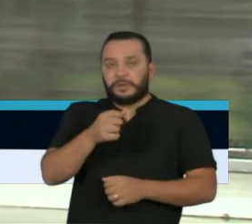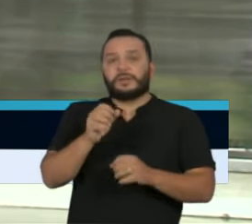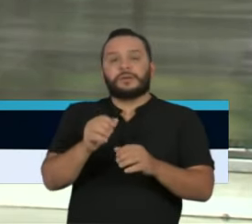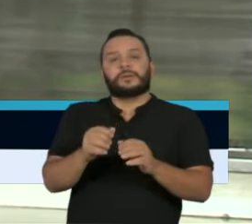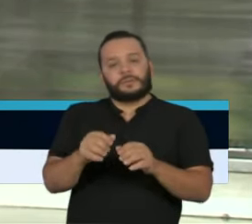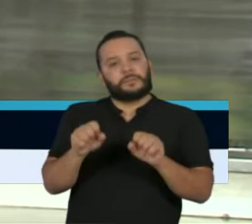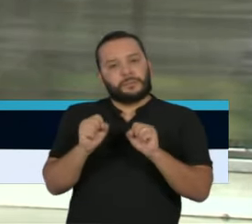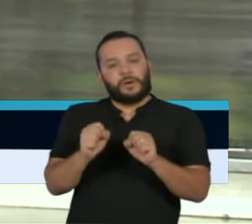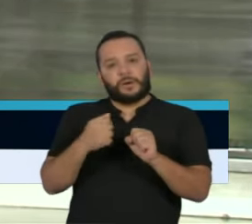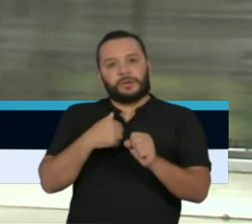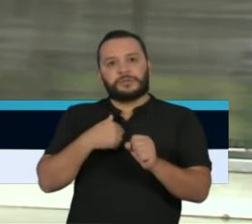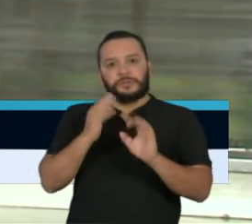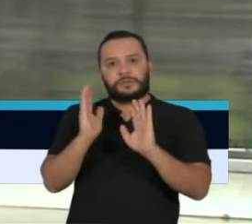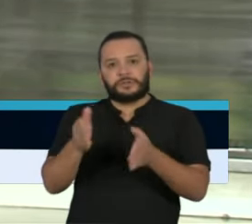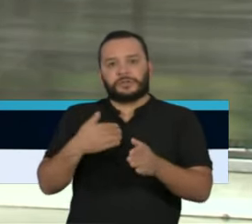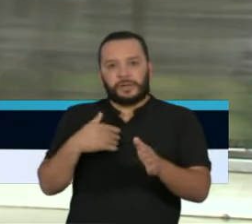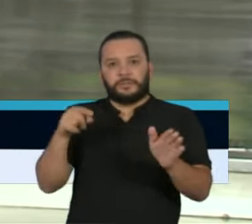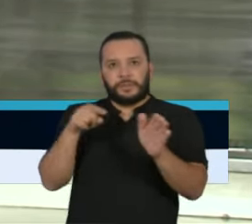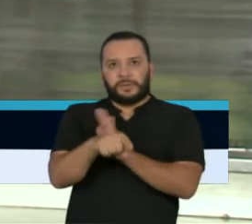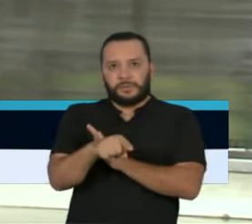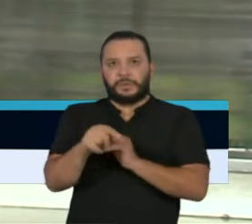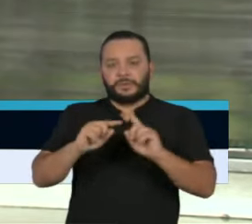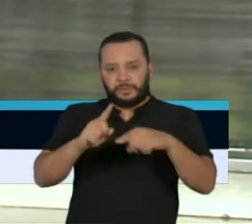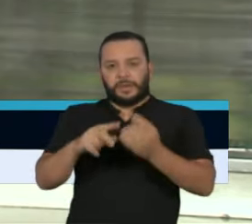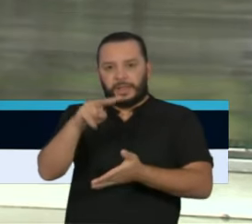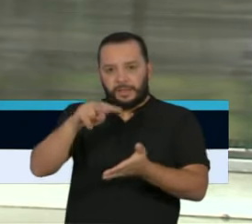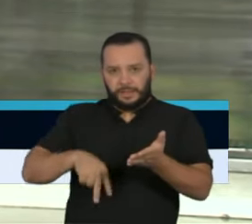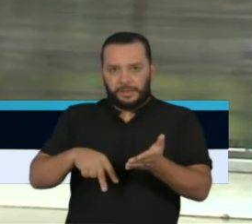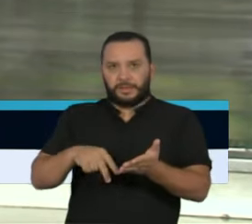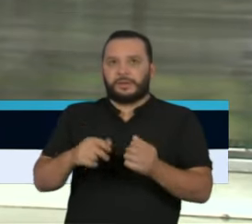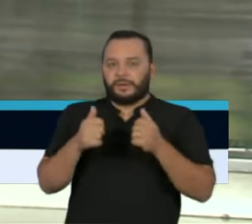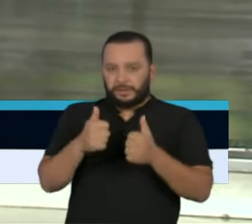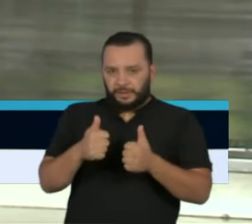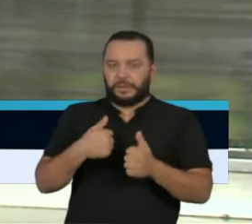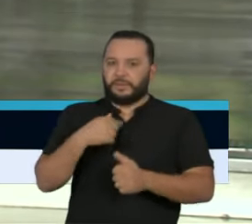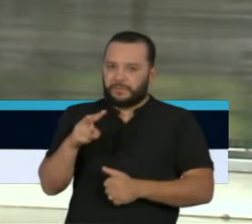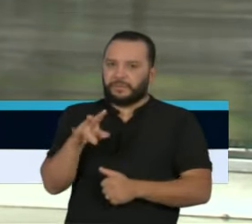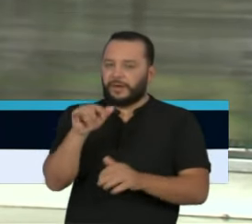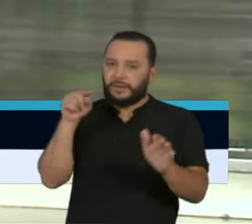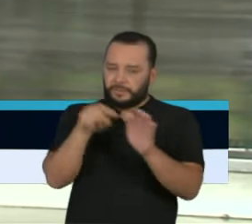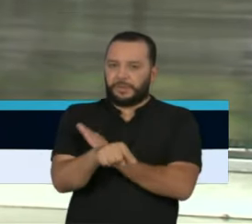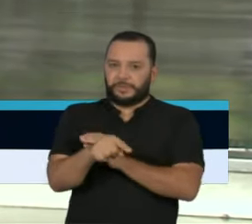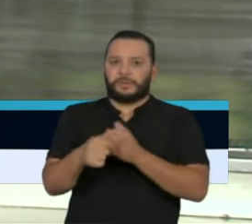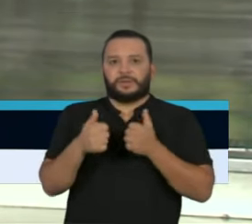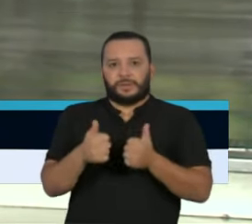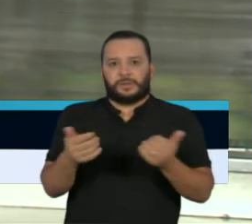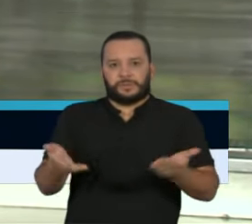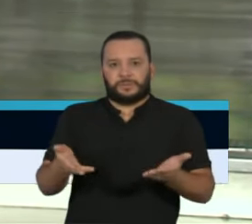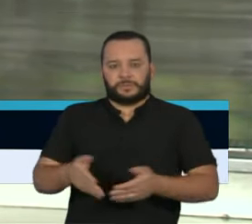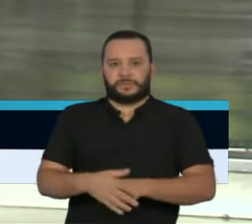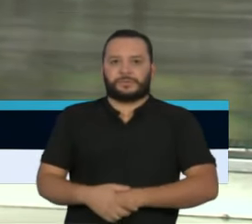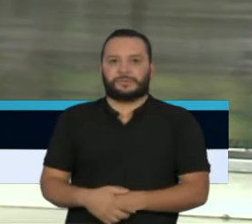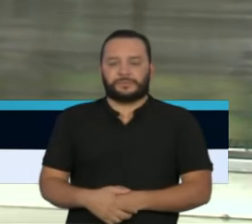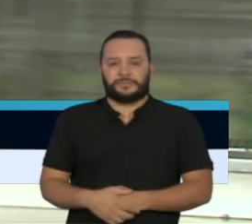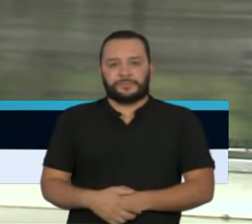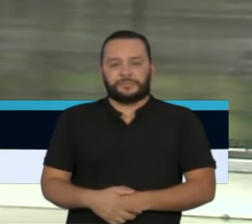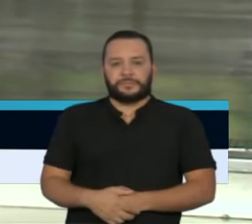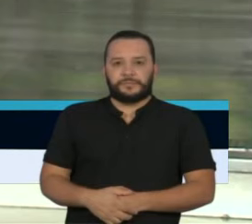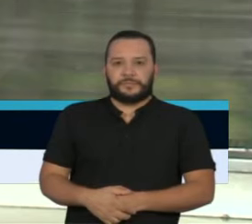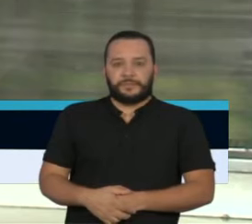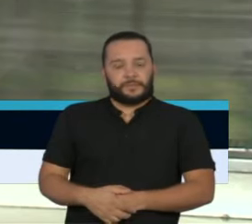em última instância ela será lida aqui. Vocês não ficarão sem a formulação da pergunta na coletiva de hoje. Vamos agora ao